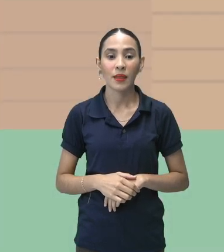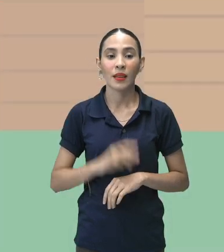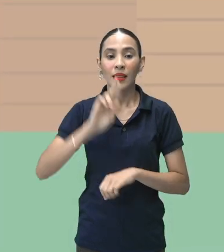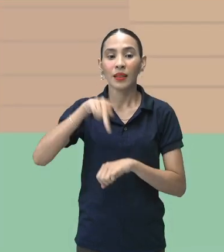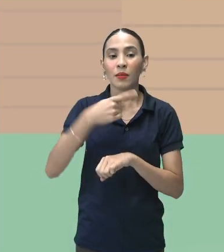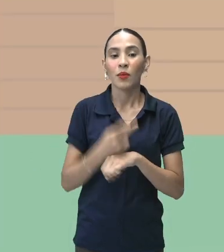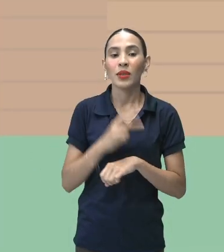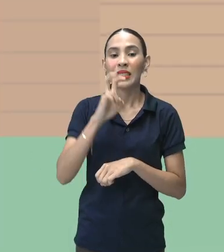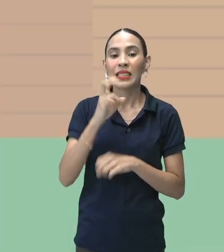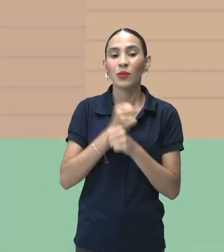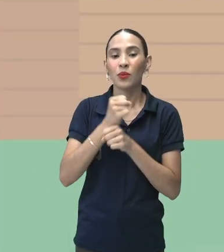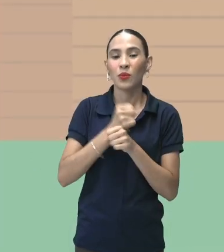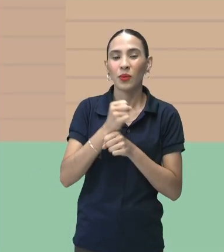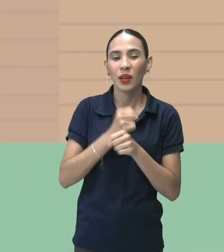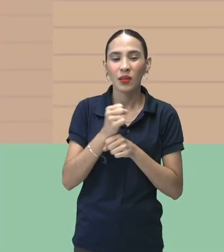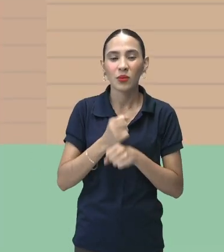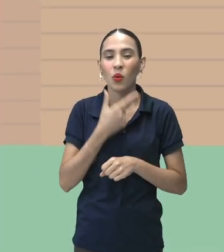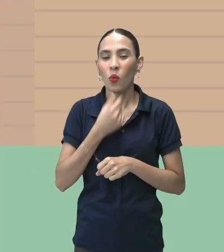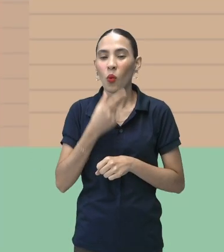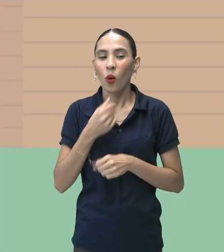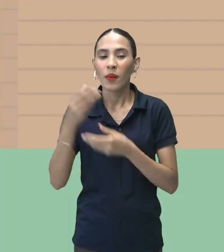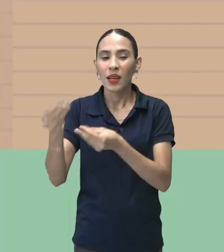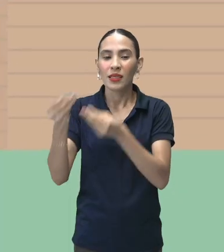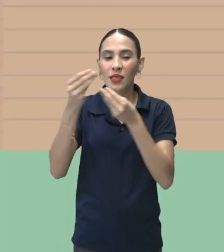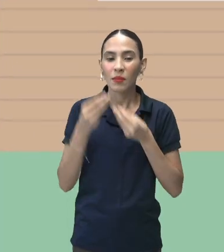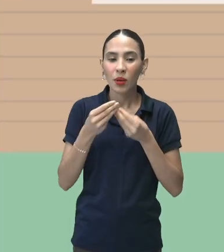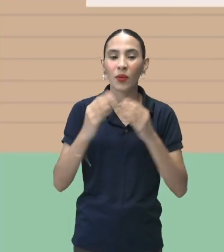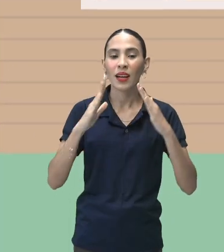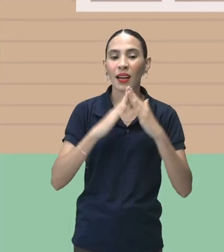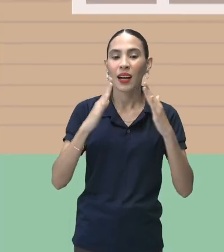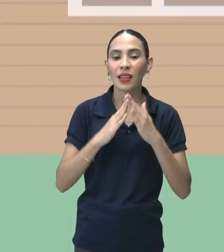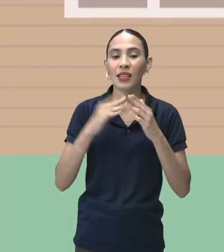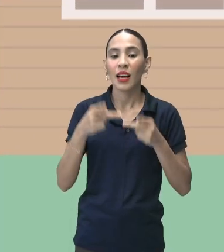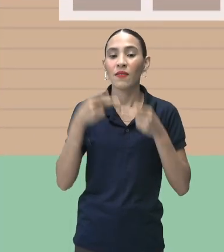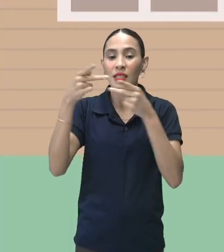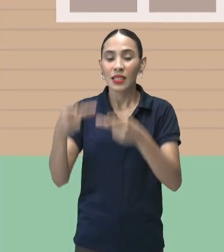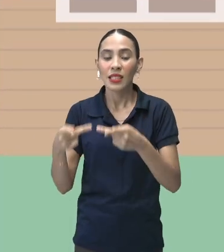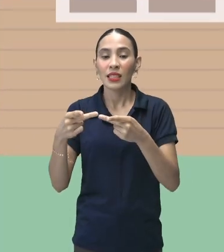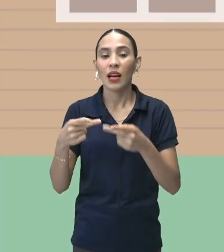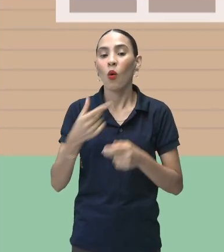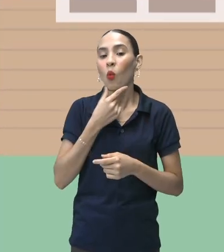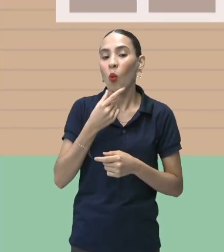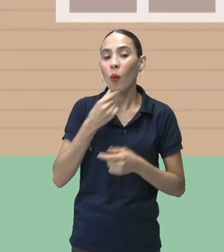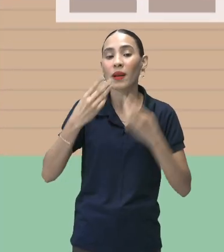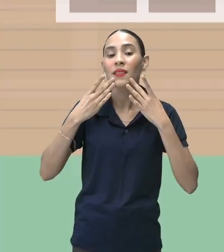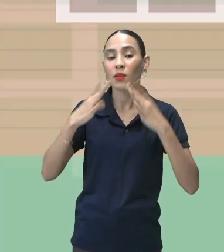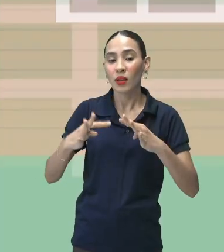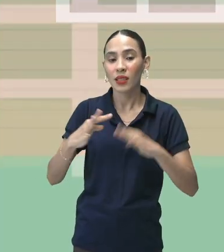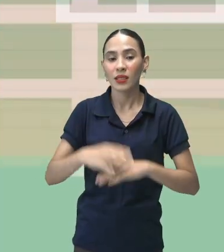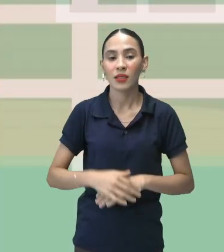Depois de 5 anos, esse homem recebeu em sua casa a visita de um naturalista.